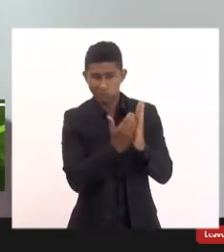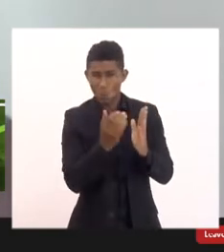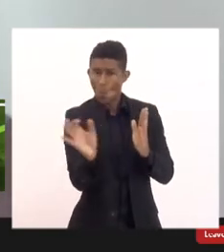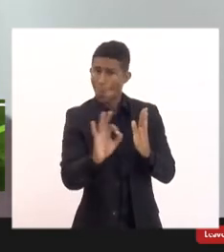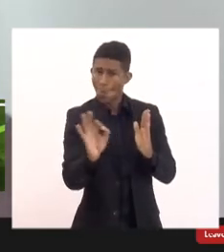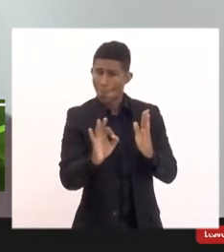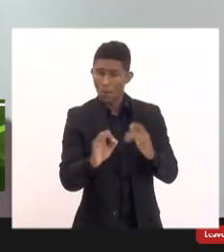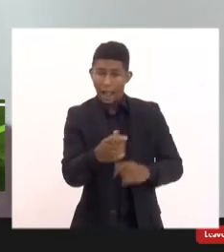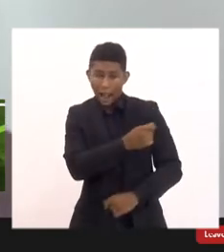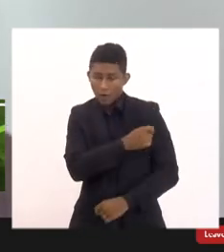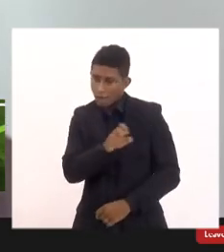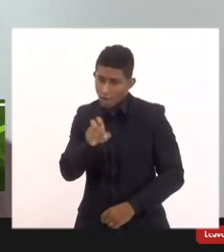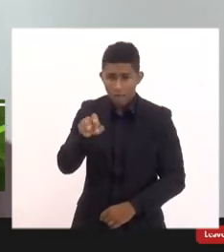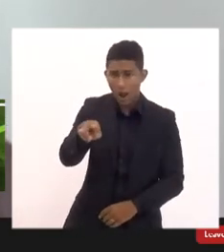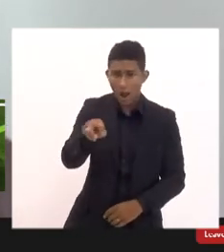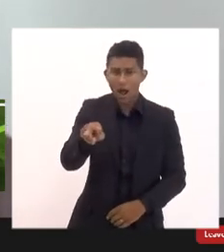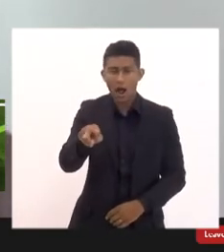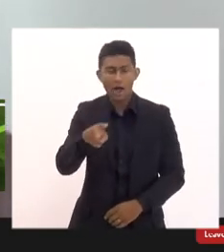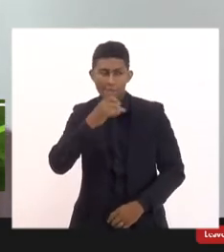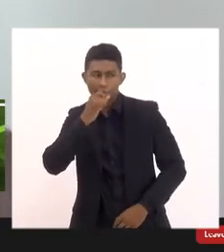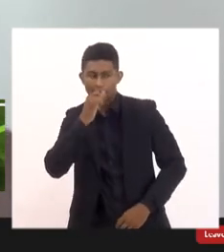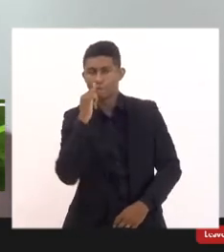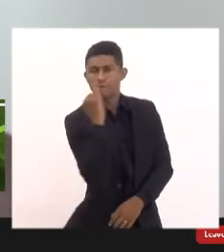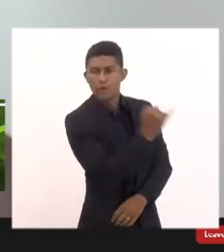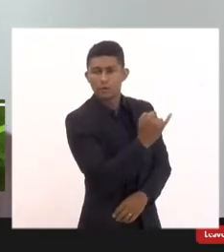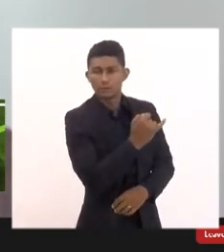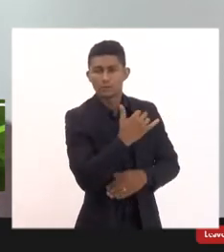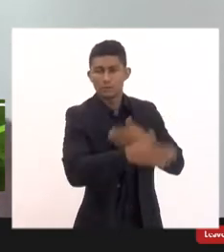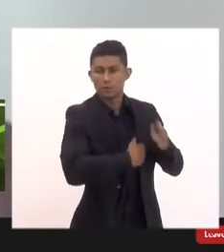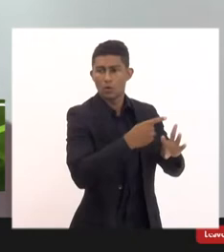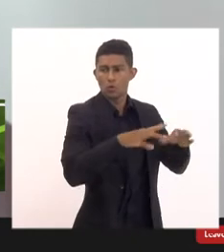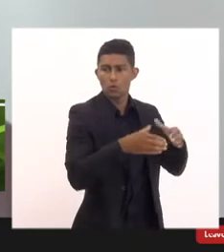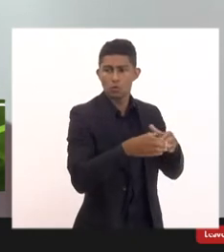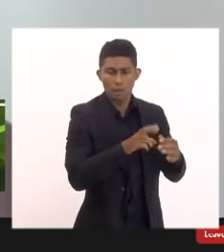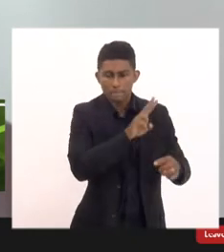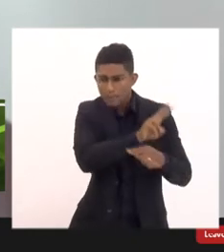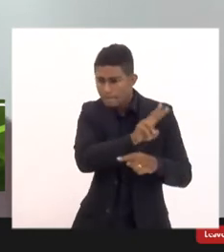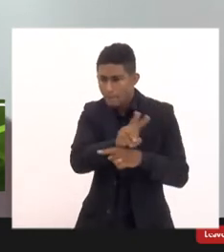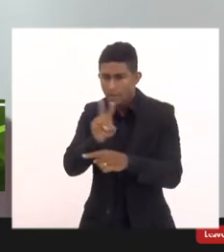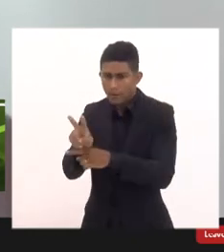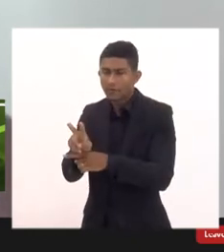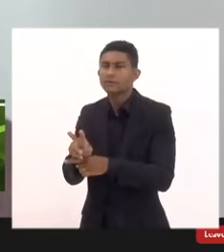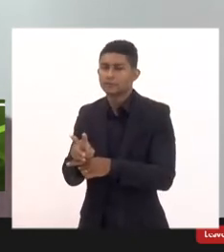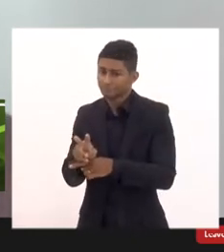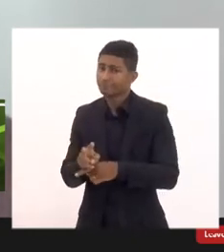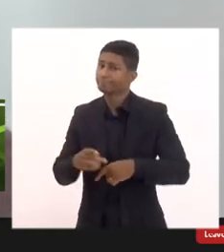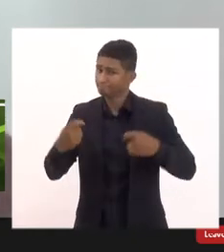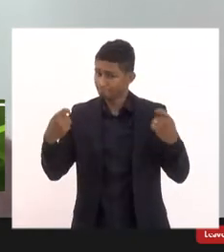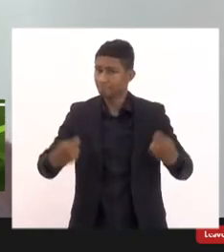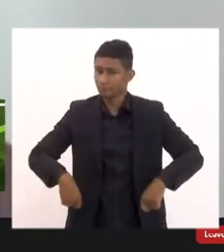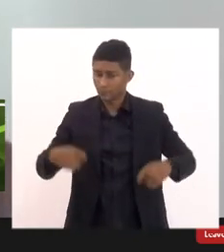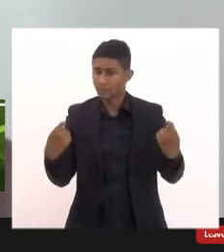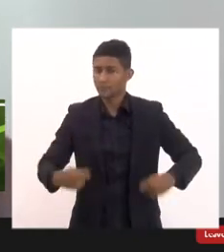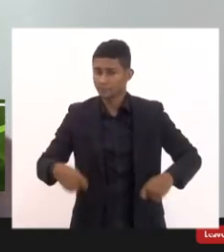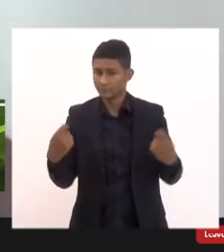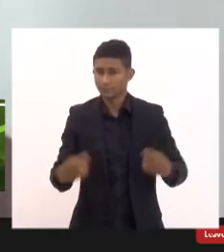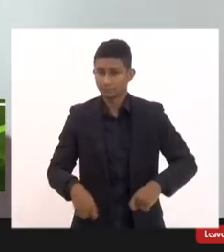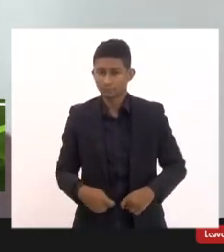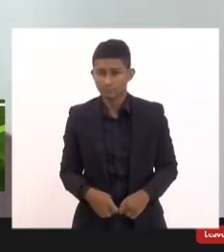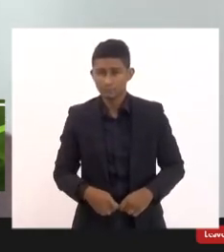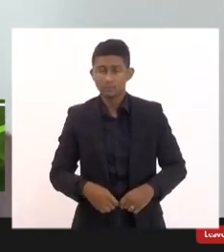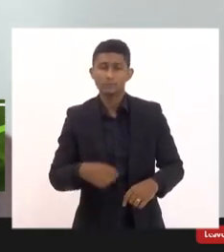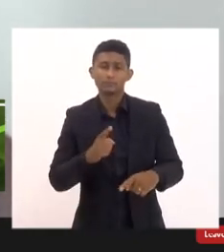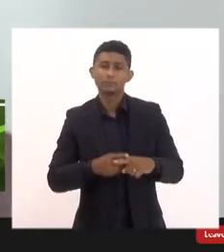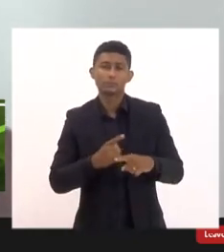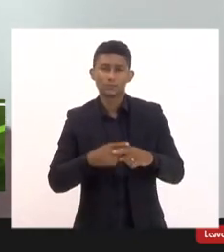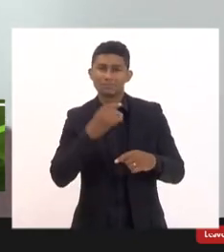então, a partir desse canal, uma vigilância bastante ativa. Afinal de contas, essas medidas não farmacológicas de utilização